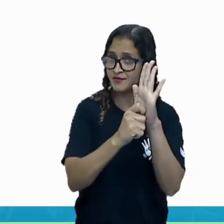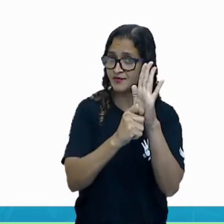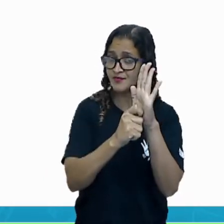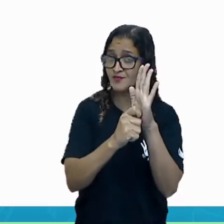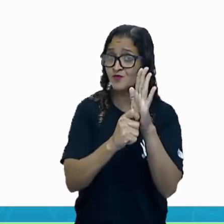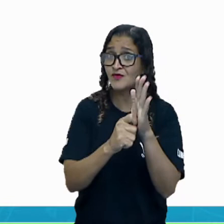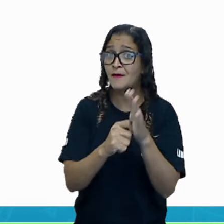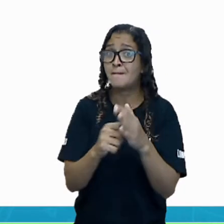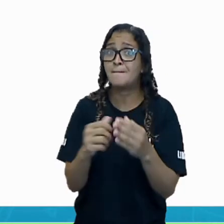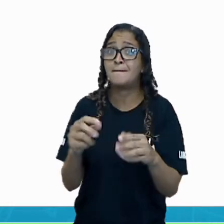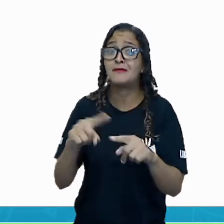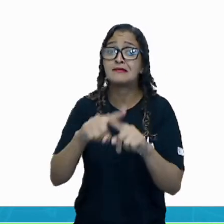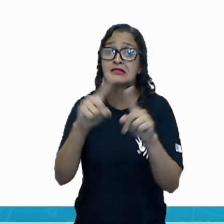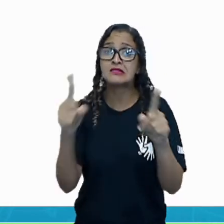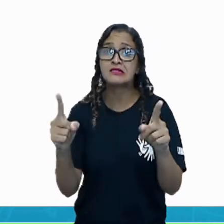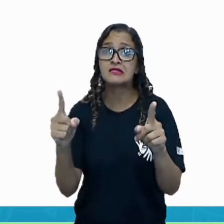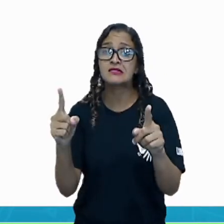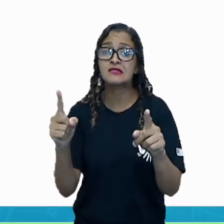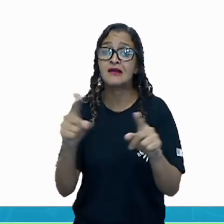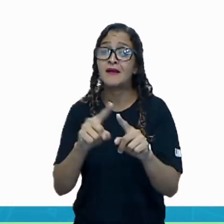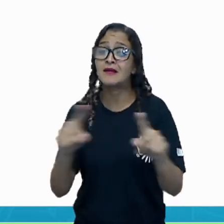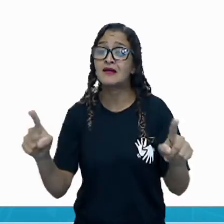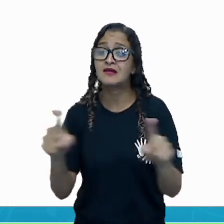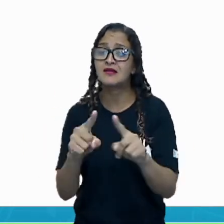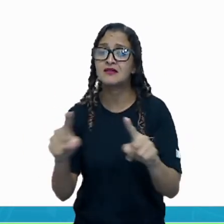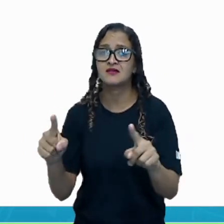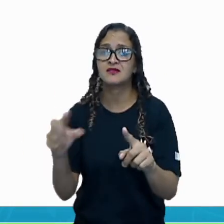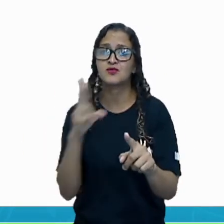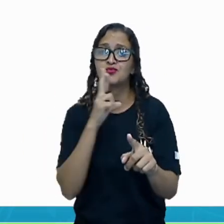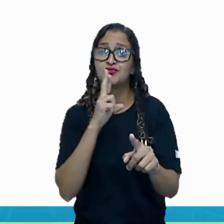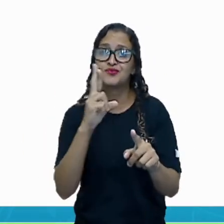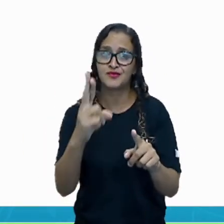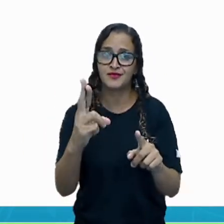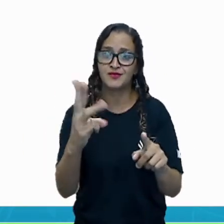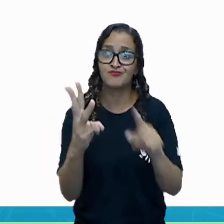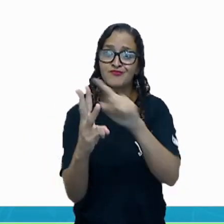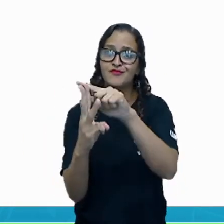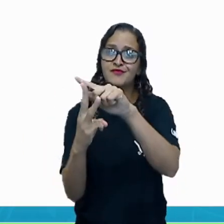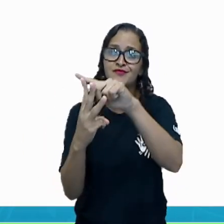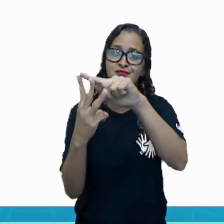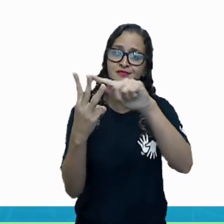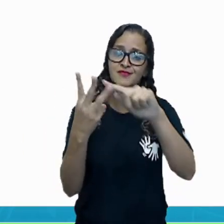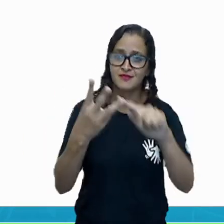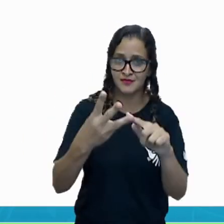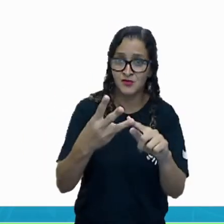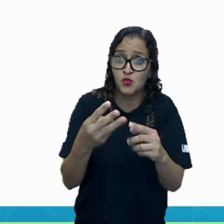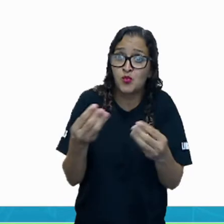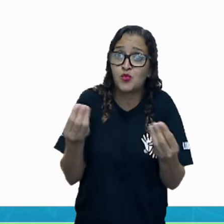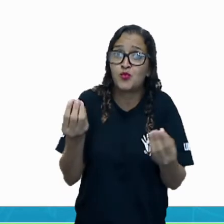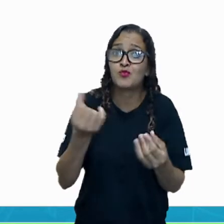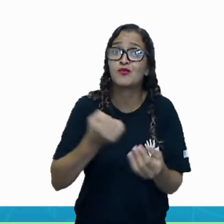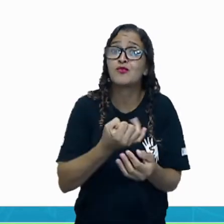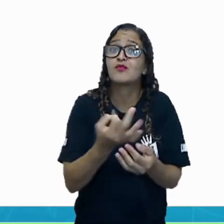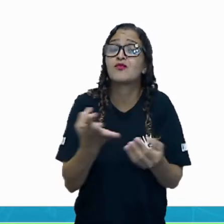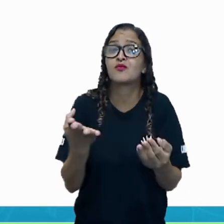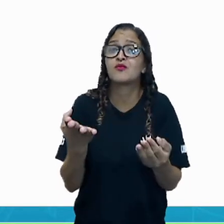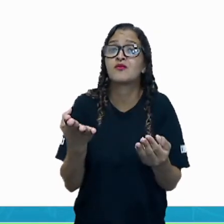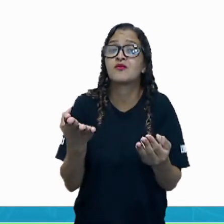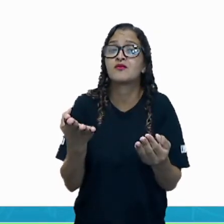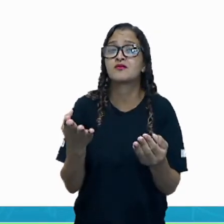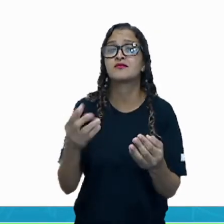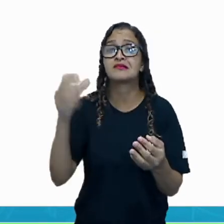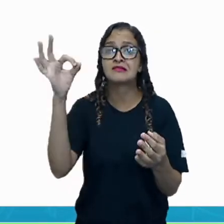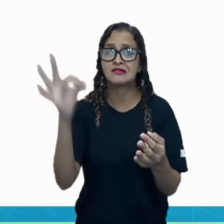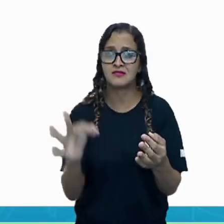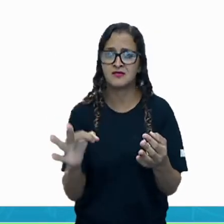3 resultados para vocês achar o valor correto. Vamos lá? Vou ajudar vocês, não precisam